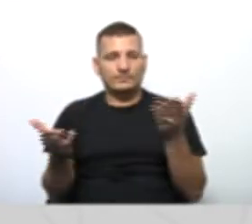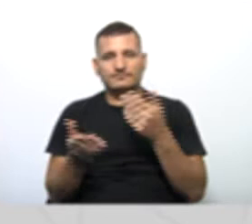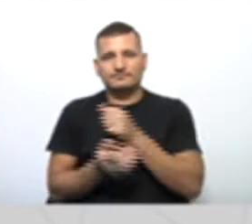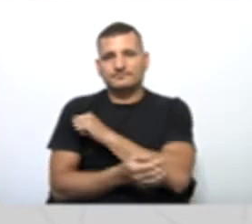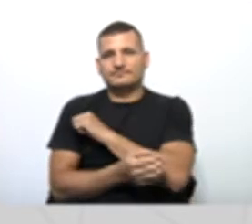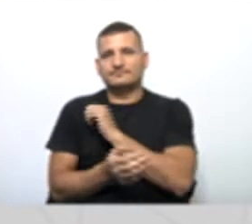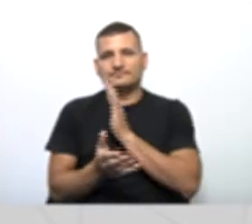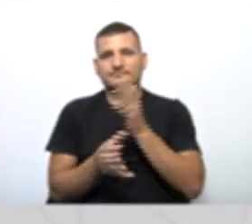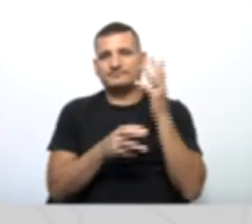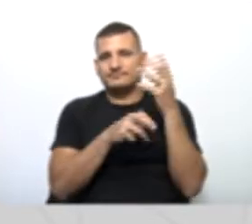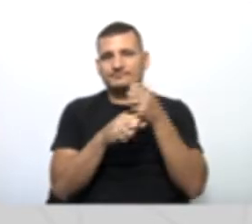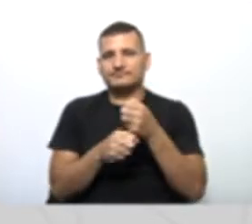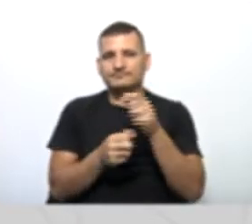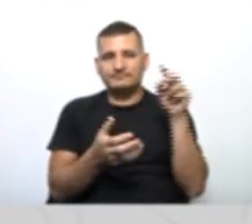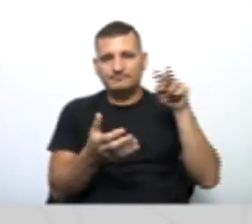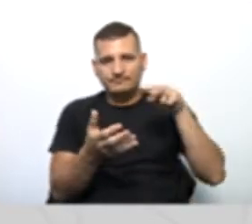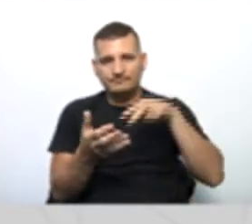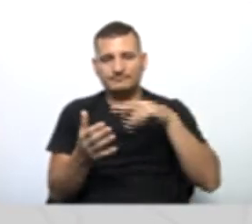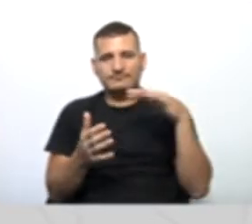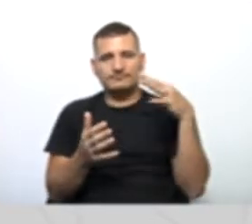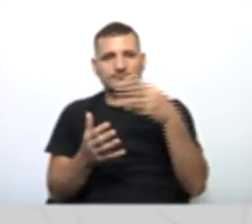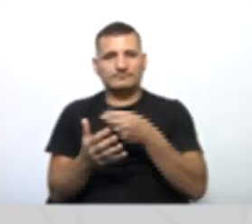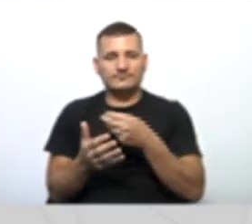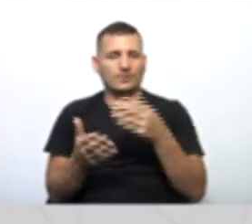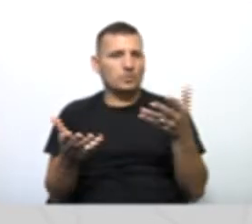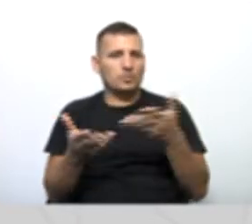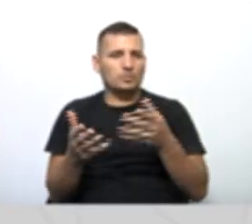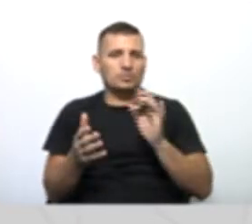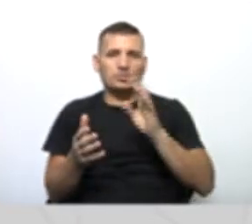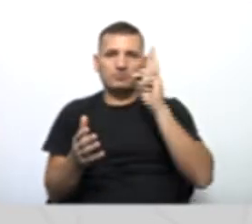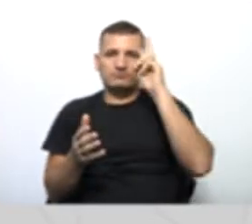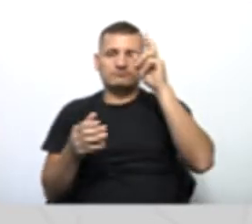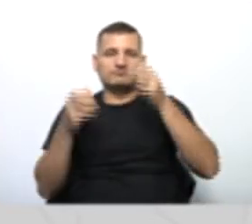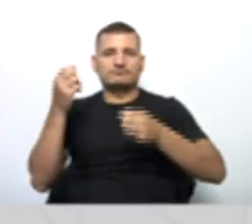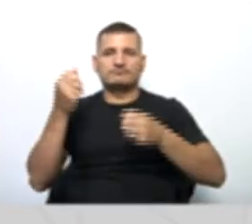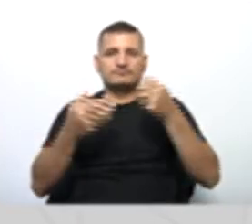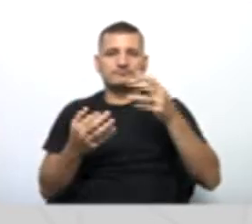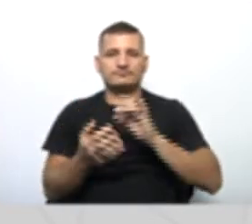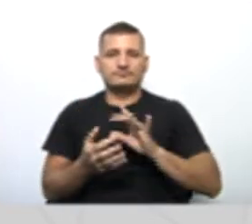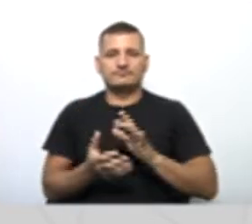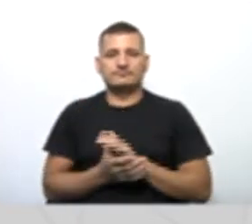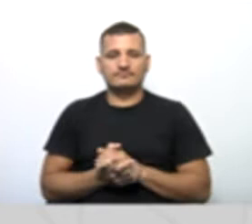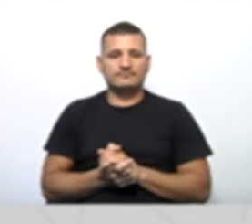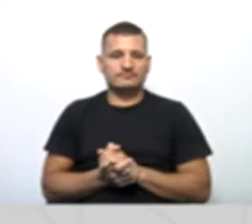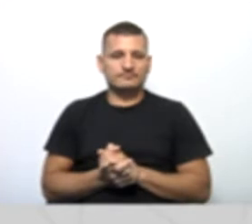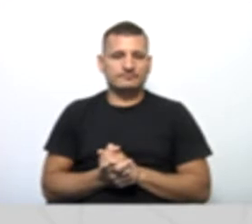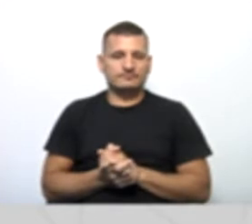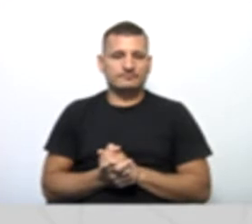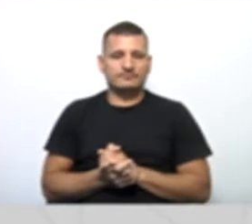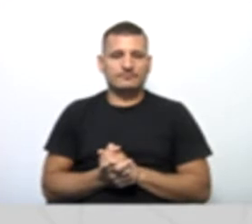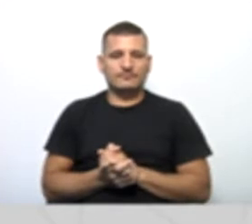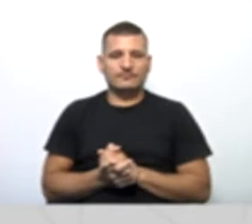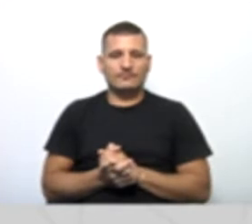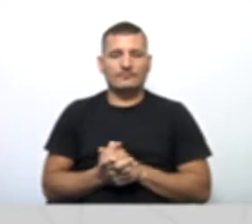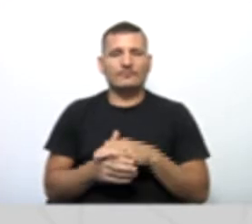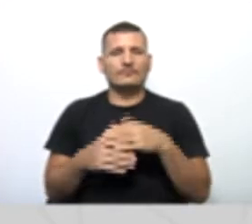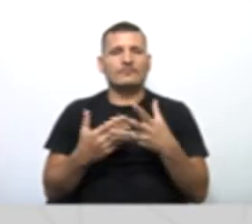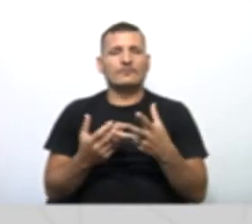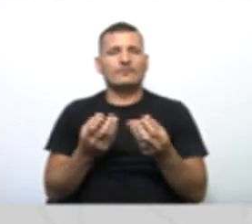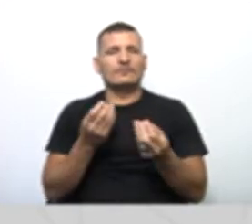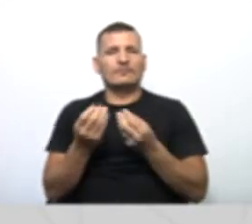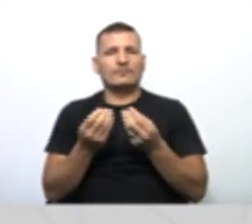já revisaram todo o material e hoje a gente está só relembrando aqui. Isso mesmo. Certo. Então, como que a